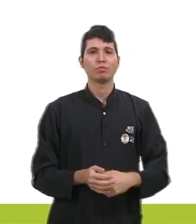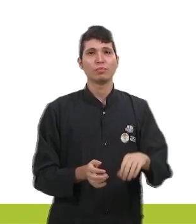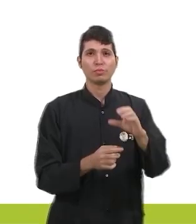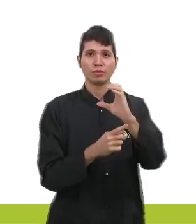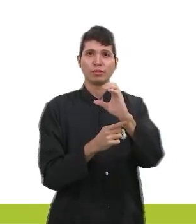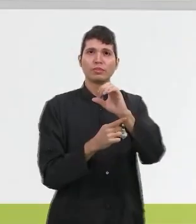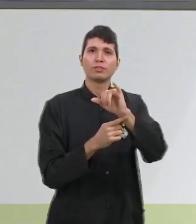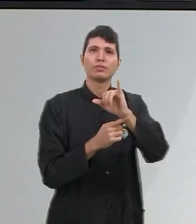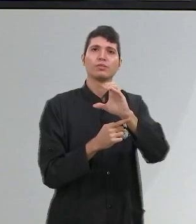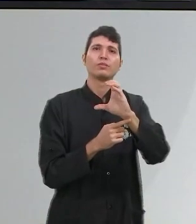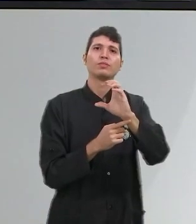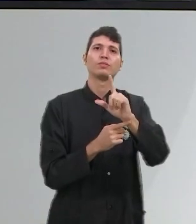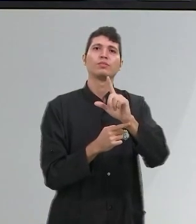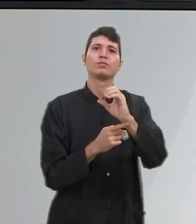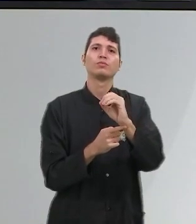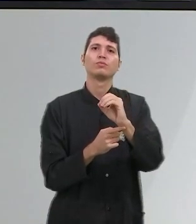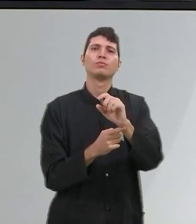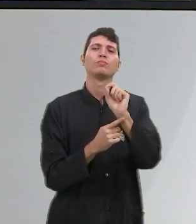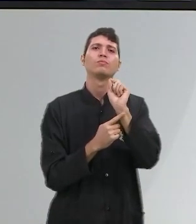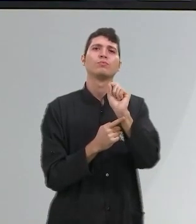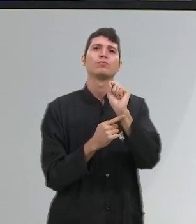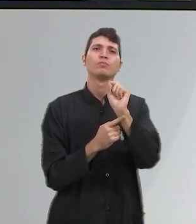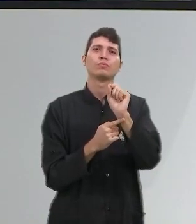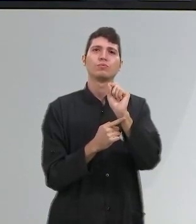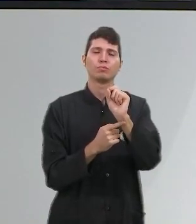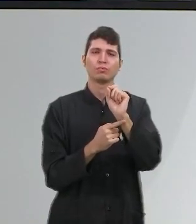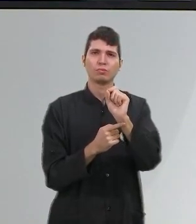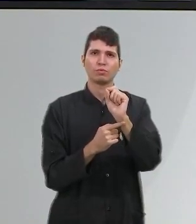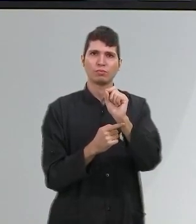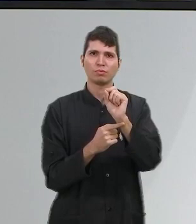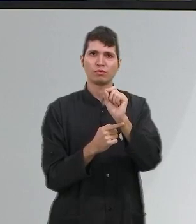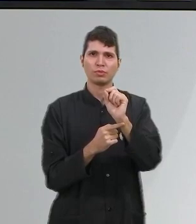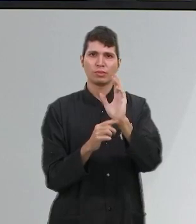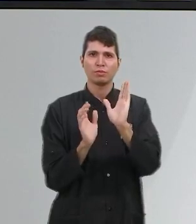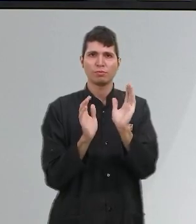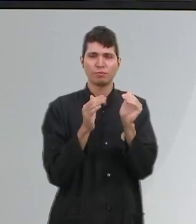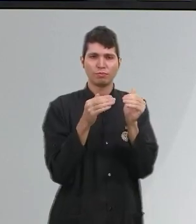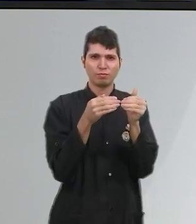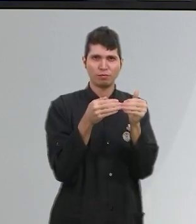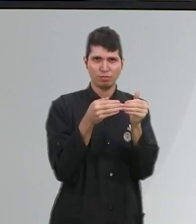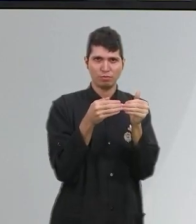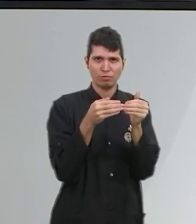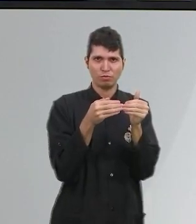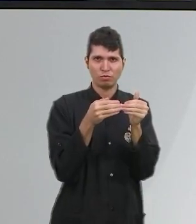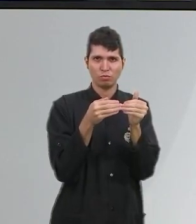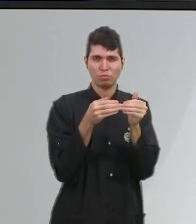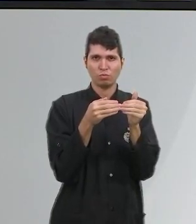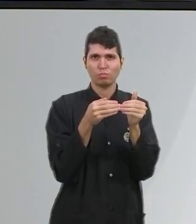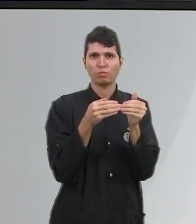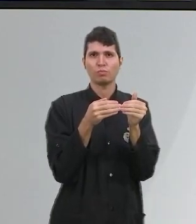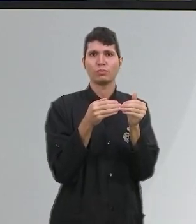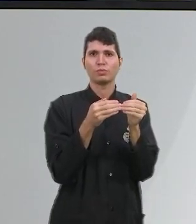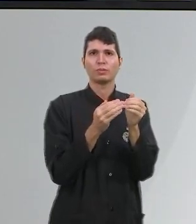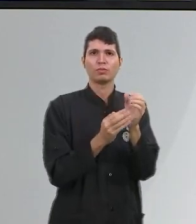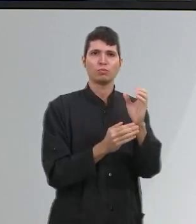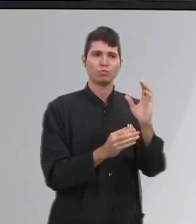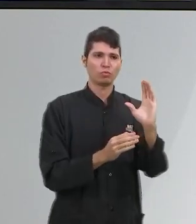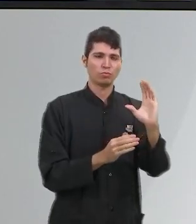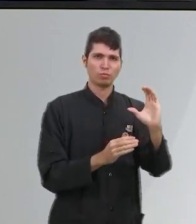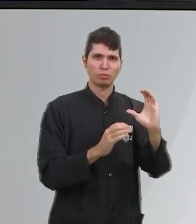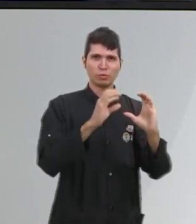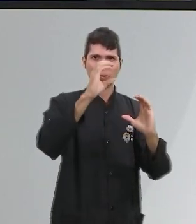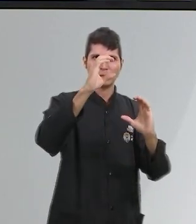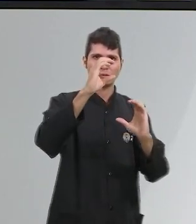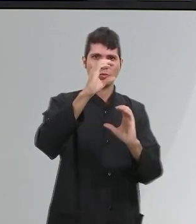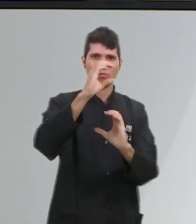lá anteriormente? Ciclo, uma cadeia cíclica fechada, é quando os carbonos eles se unem,